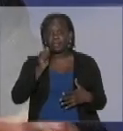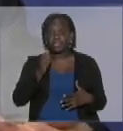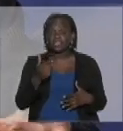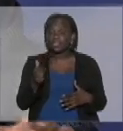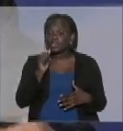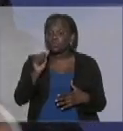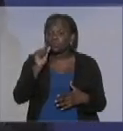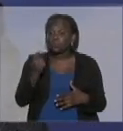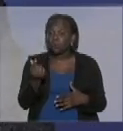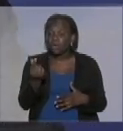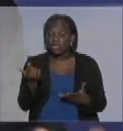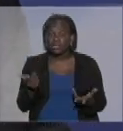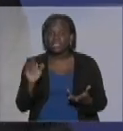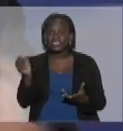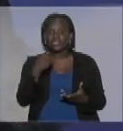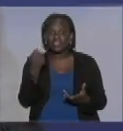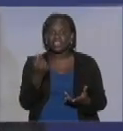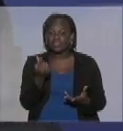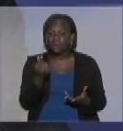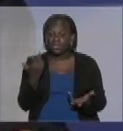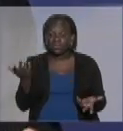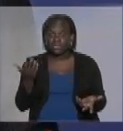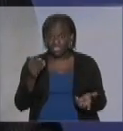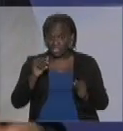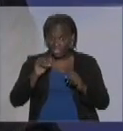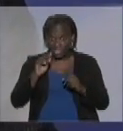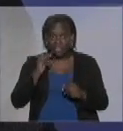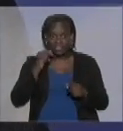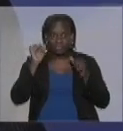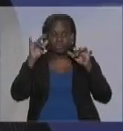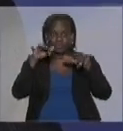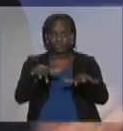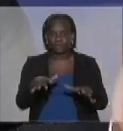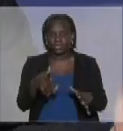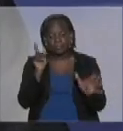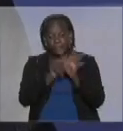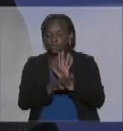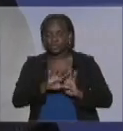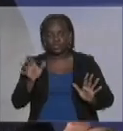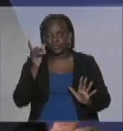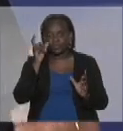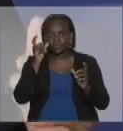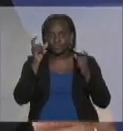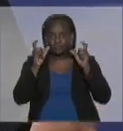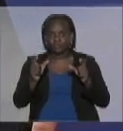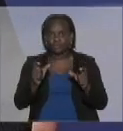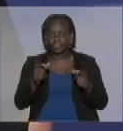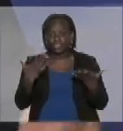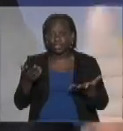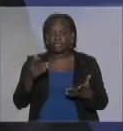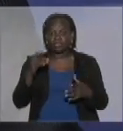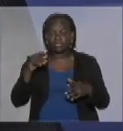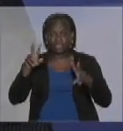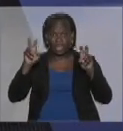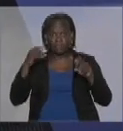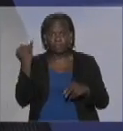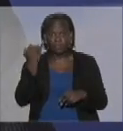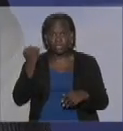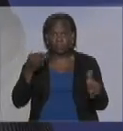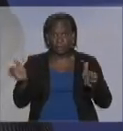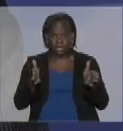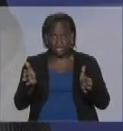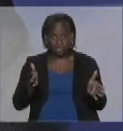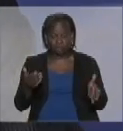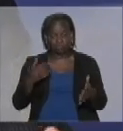bebida. Quanto custa a bebida? Quanto custa a cerveja? As pessoas fazem esse tipo de pergunta. Por isso é importante. E esse tema é um tema muito caro para o nosso